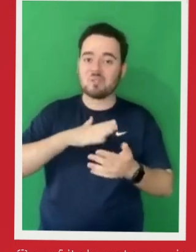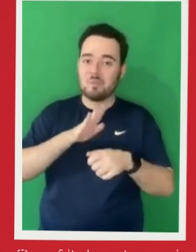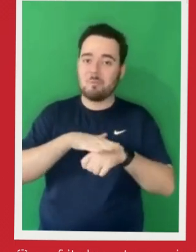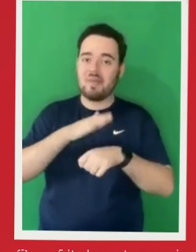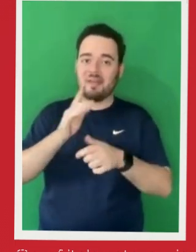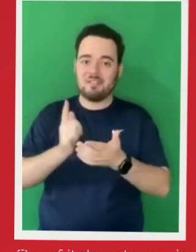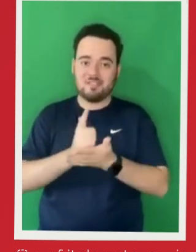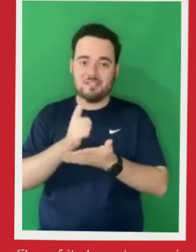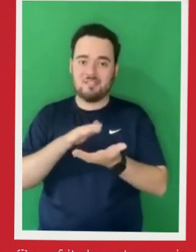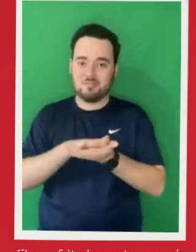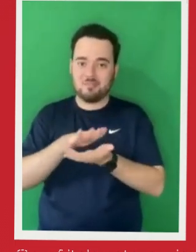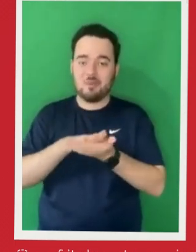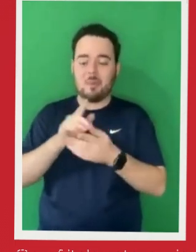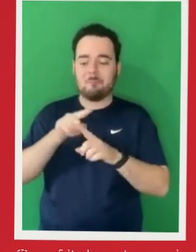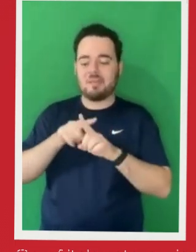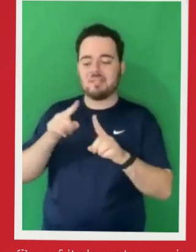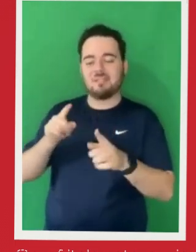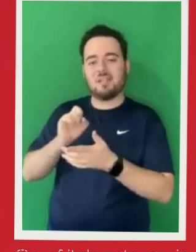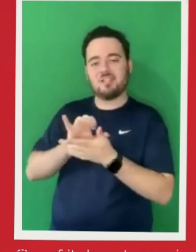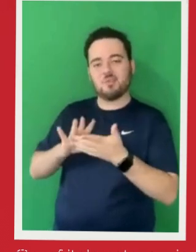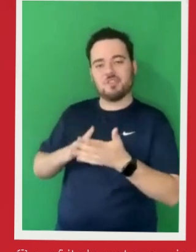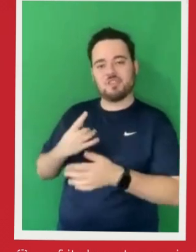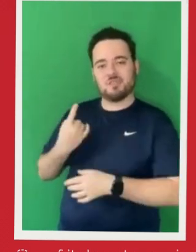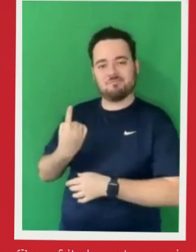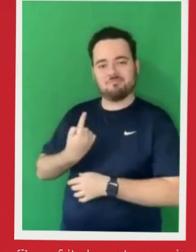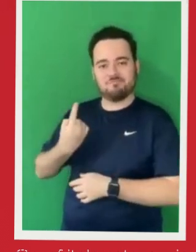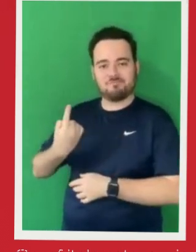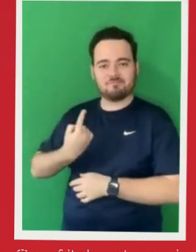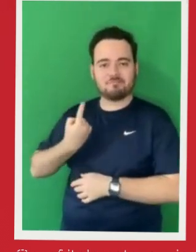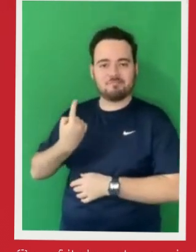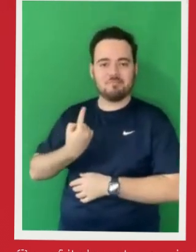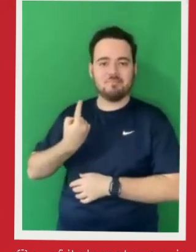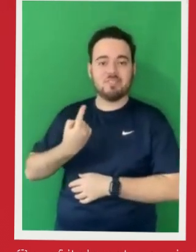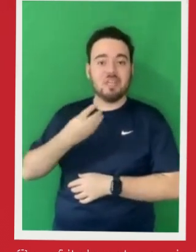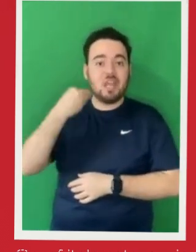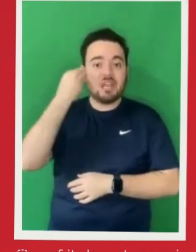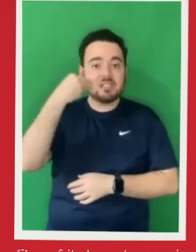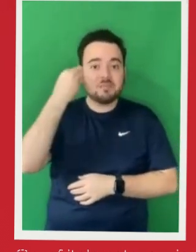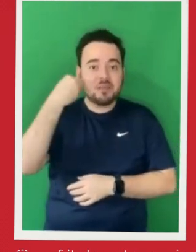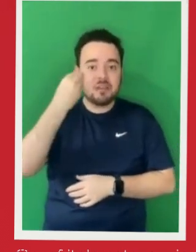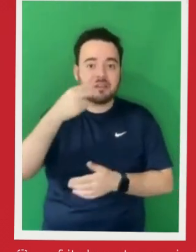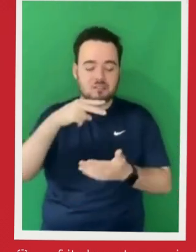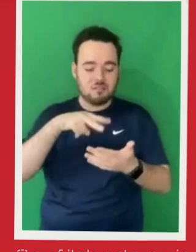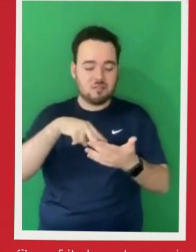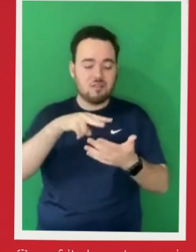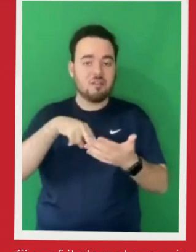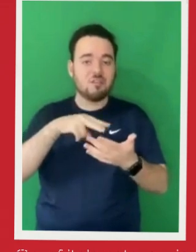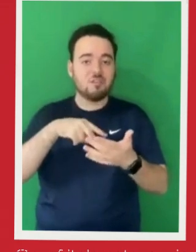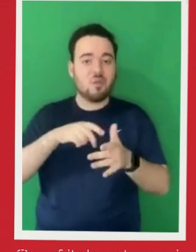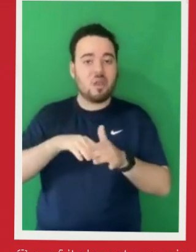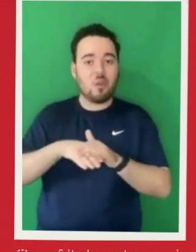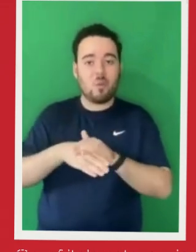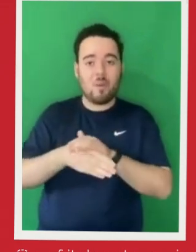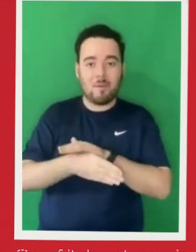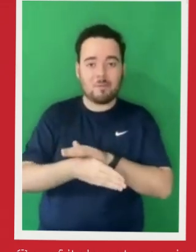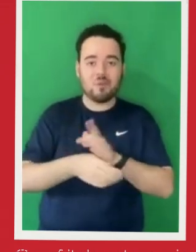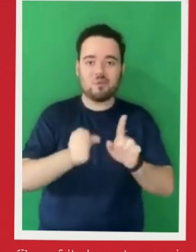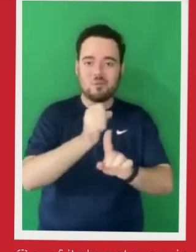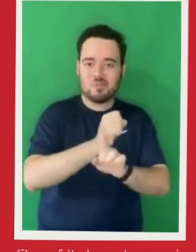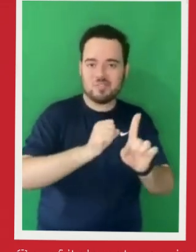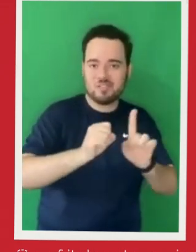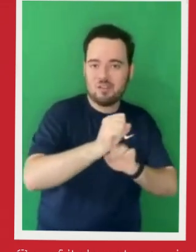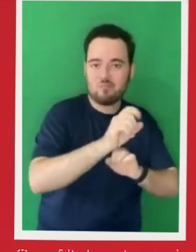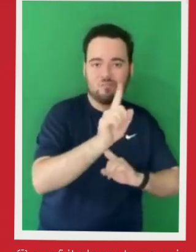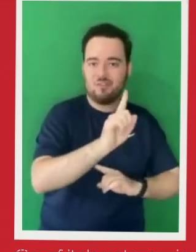gostar mais do livro, mas ler é solitário. E ele cada vez mais, a experiência da leitura é um hábito pouco